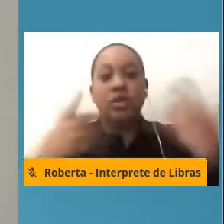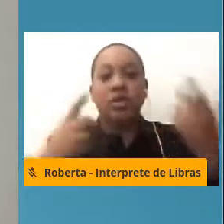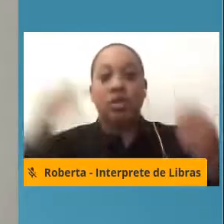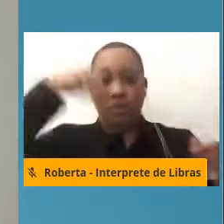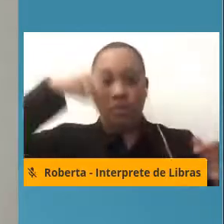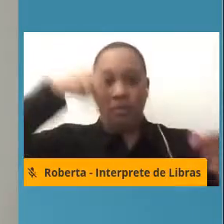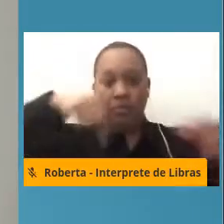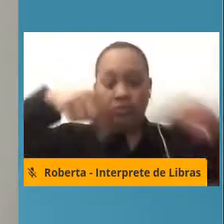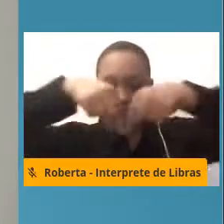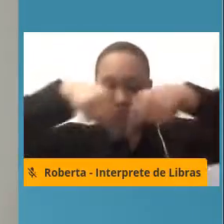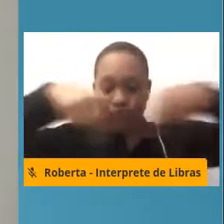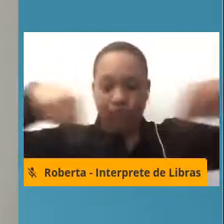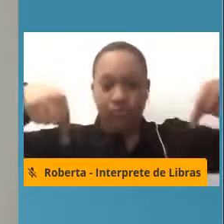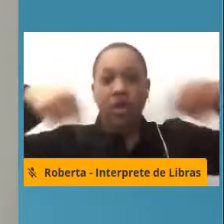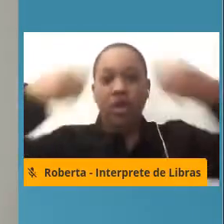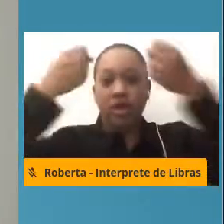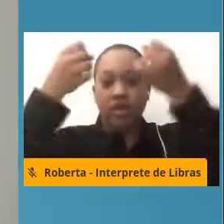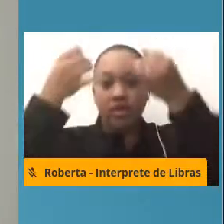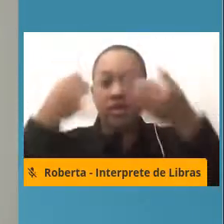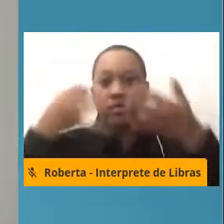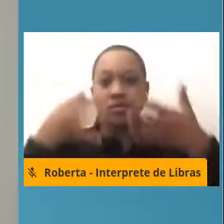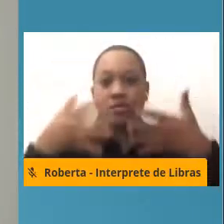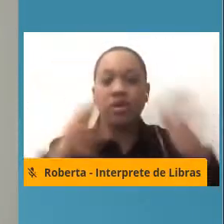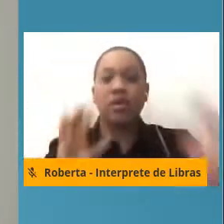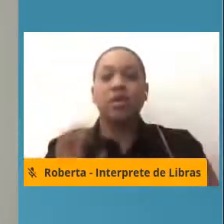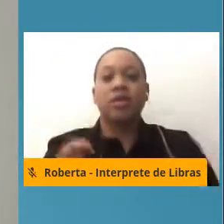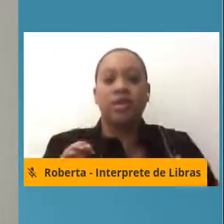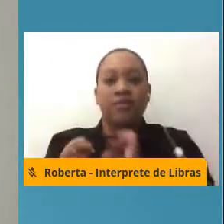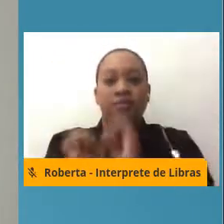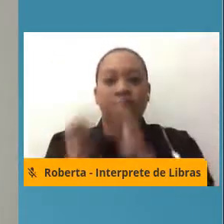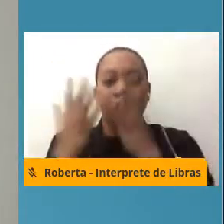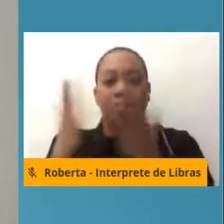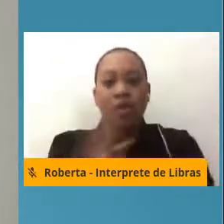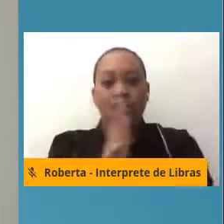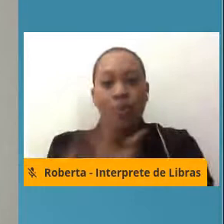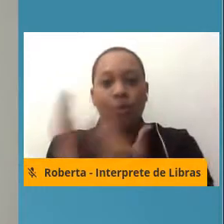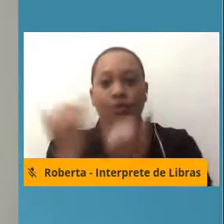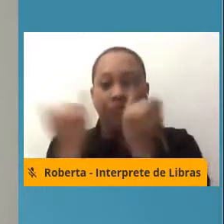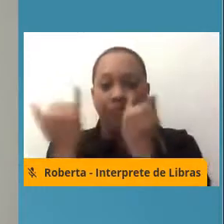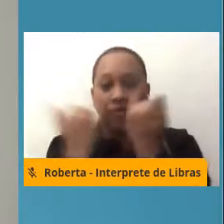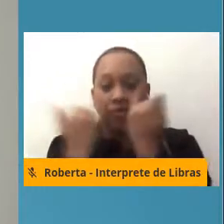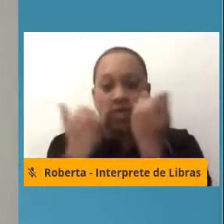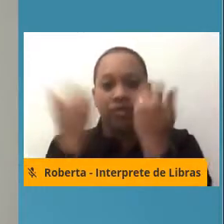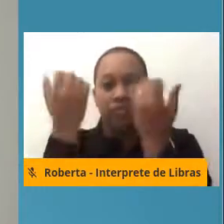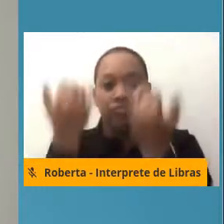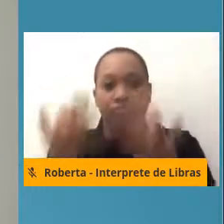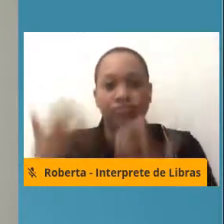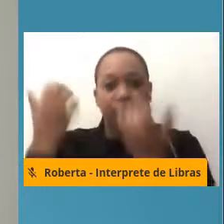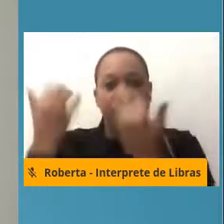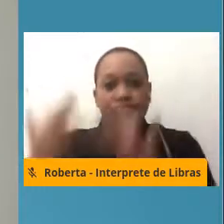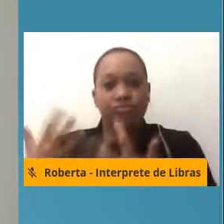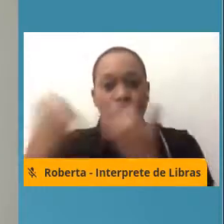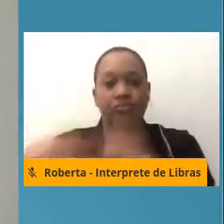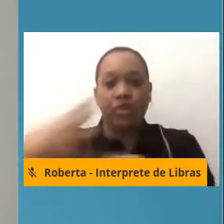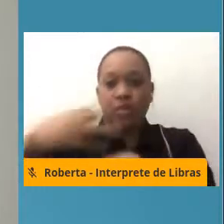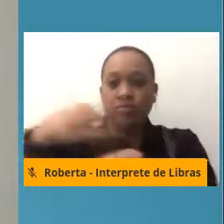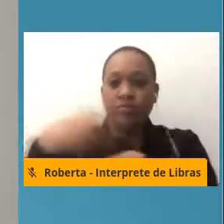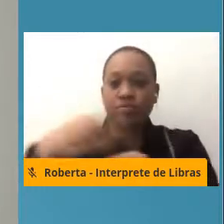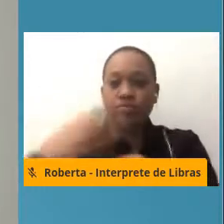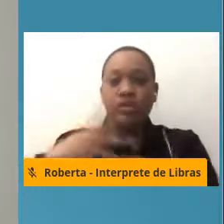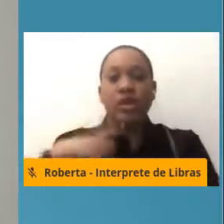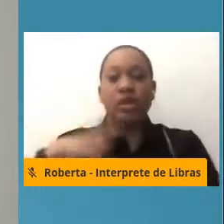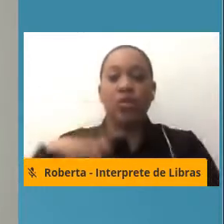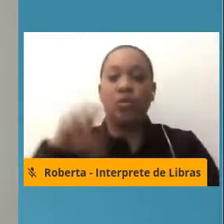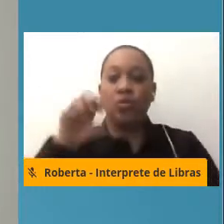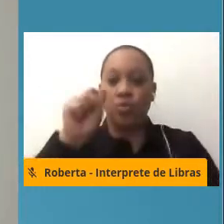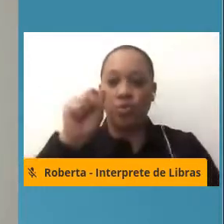aqui, na descrição do evento, a gente tem alguns lembretes para vocês, e um deles é uma recomendação para que às 8 horas, sempre